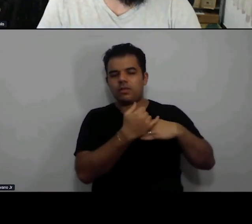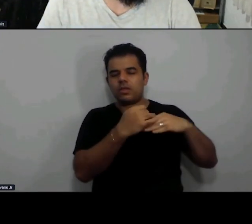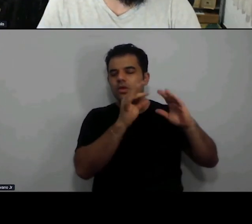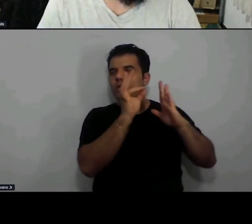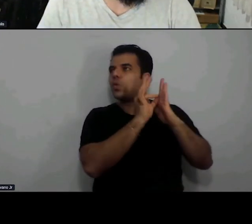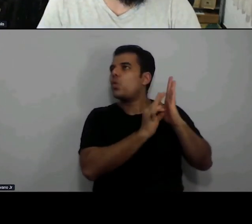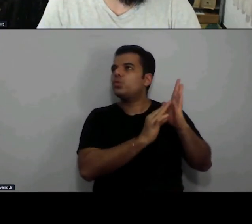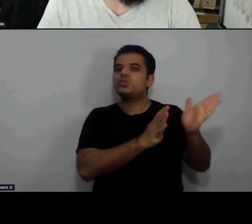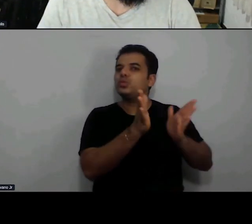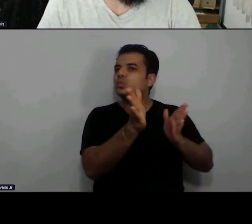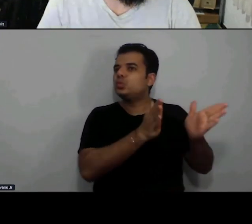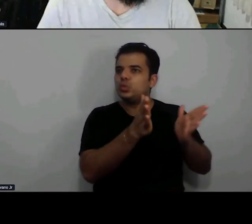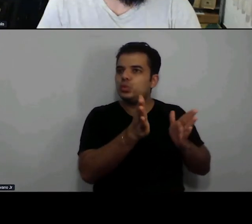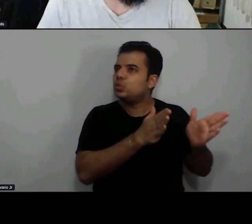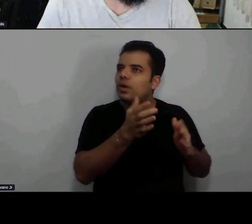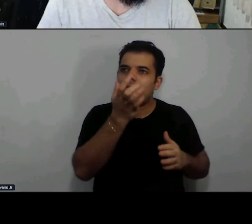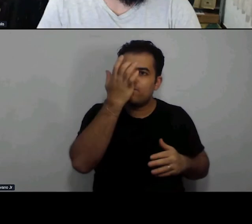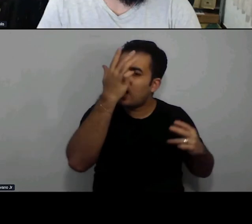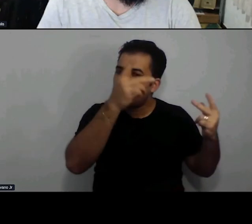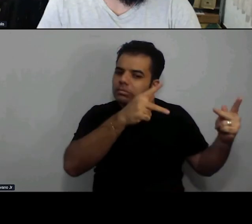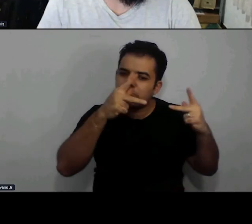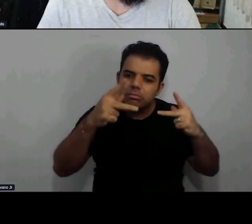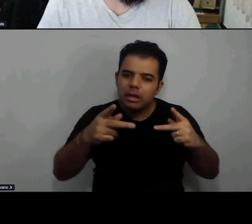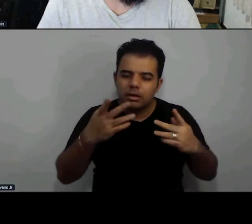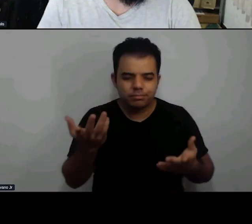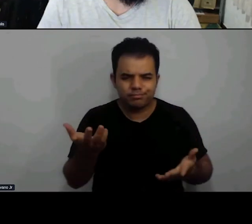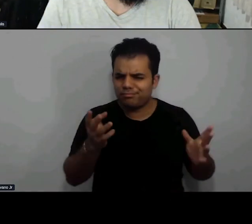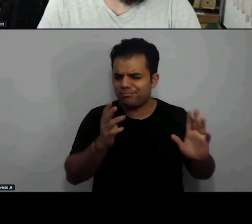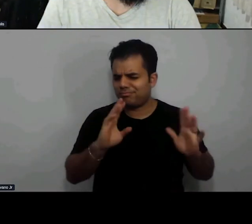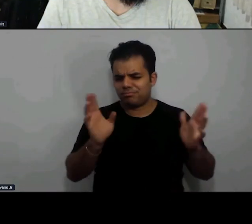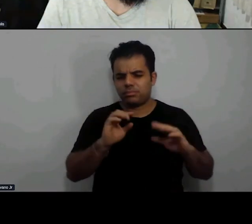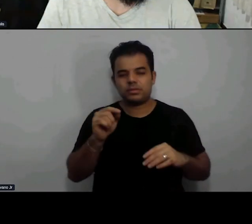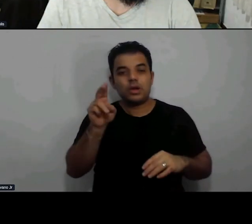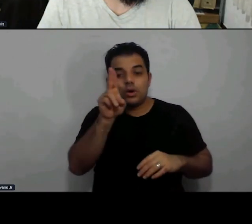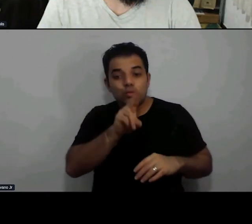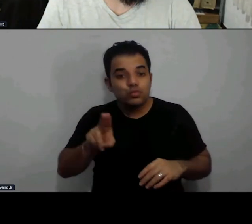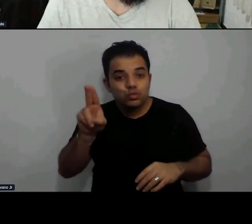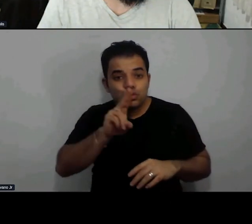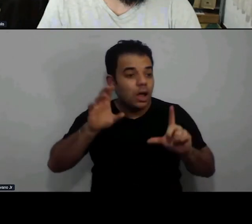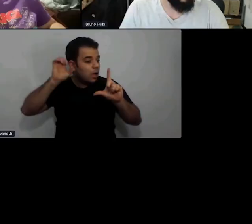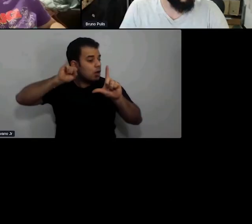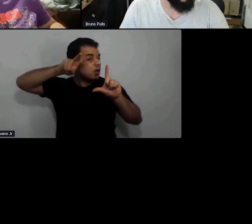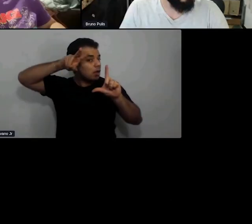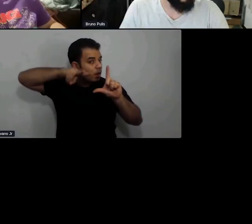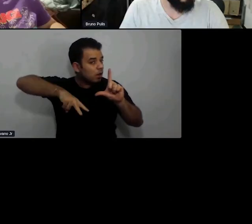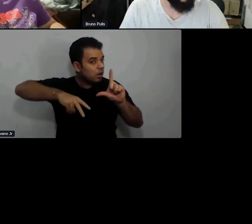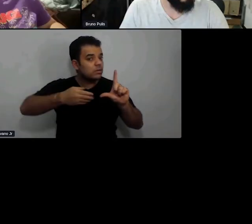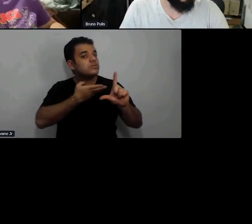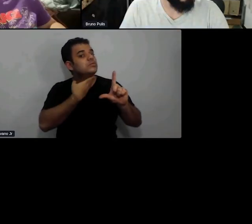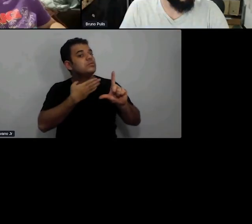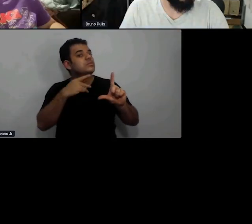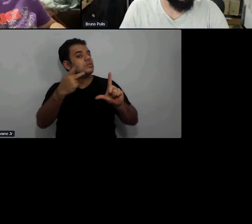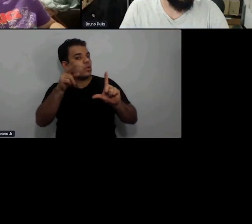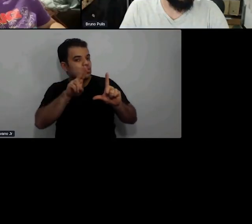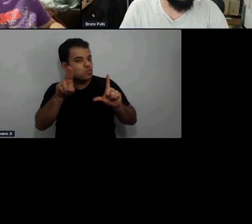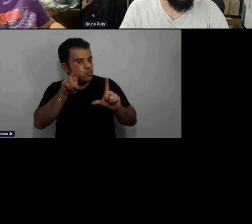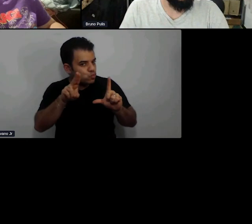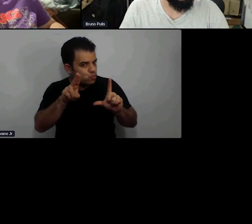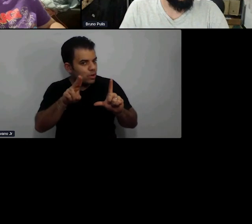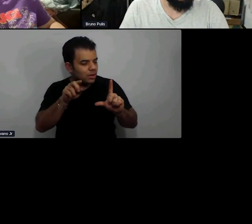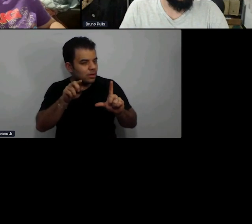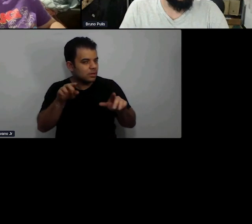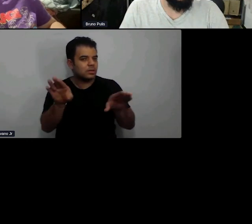acessível em um clique. Eu, como pessoa usuária de leitor de tela, digo para vocês, não faz